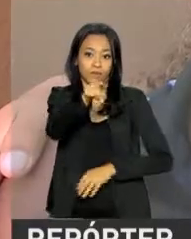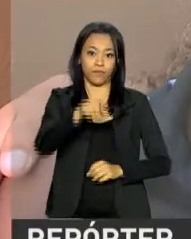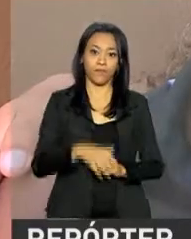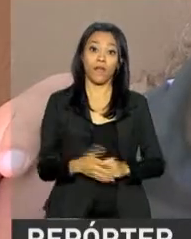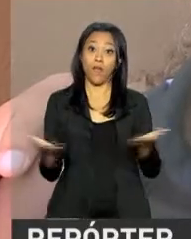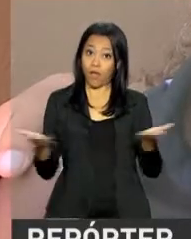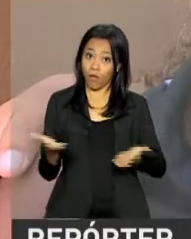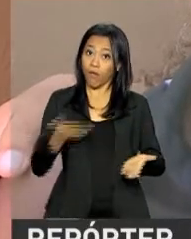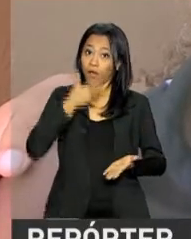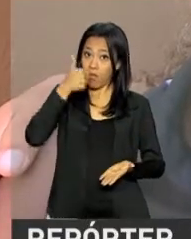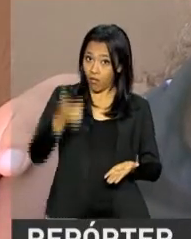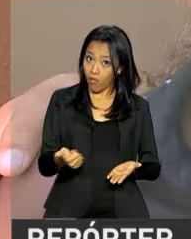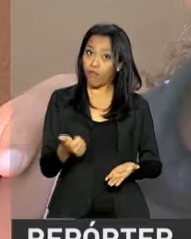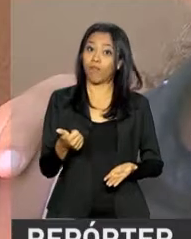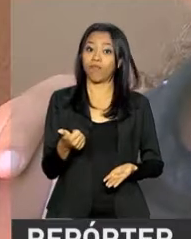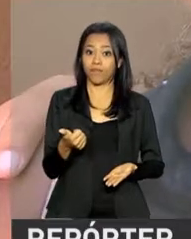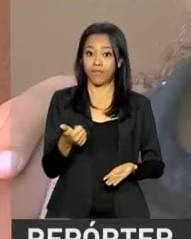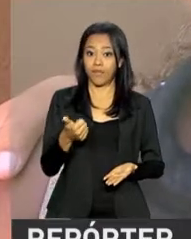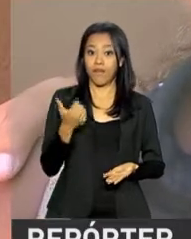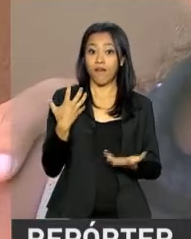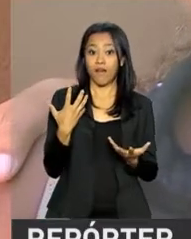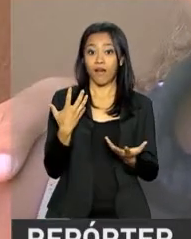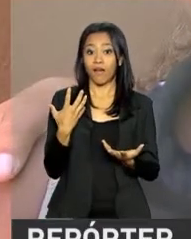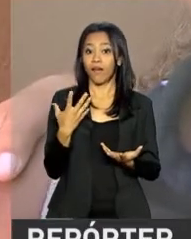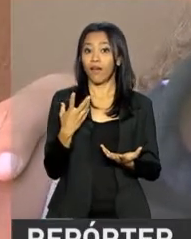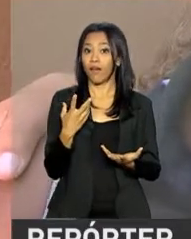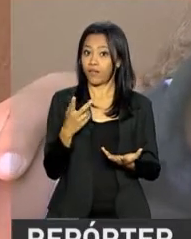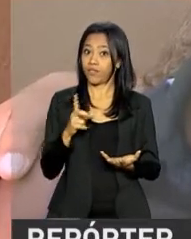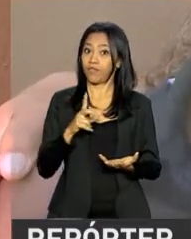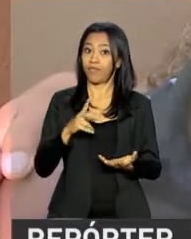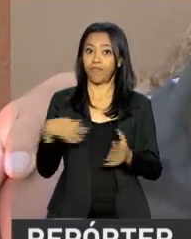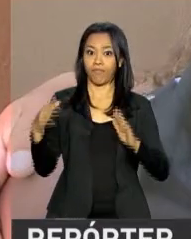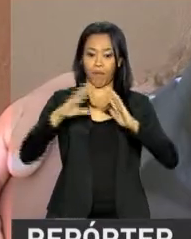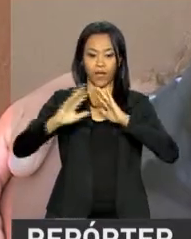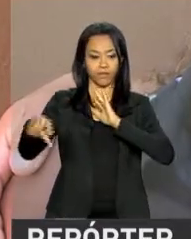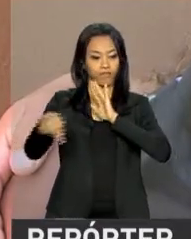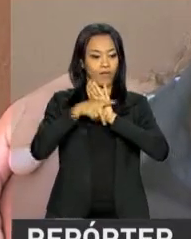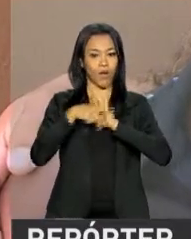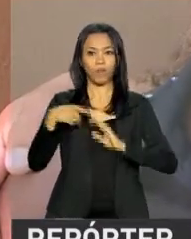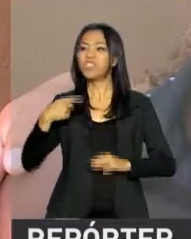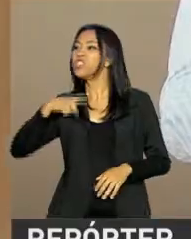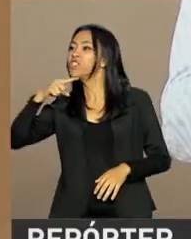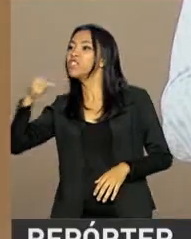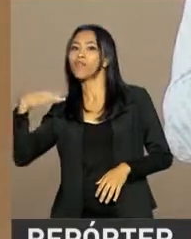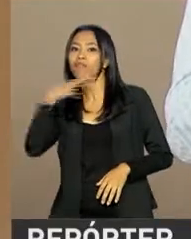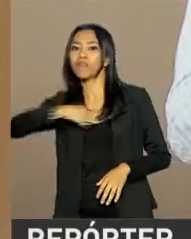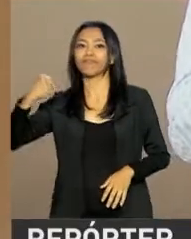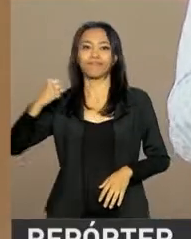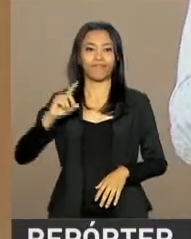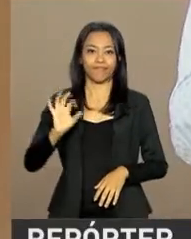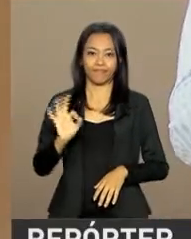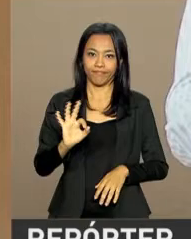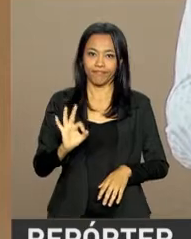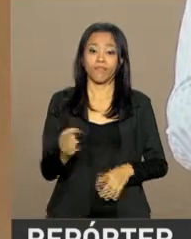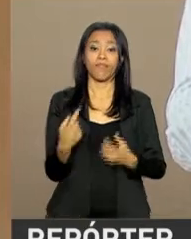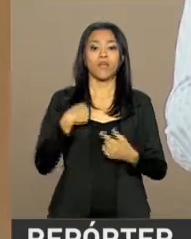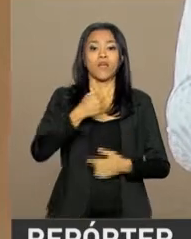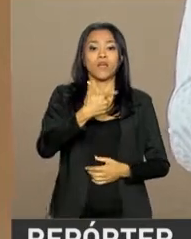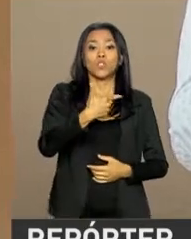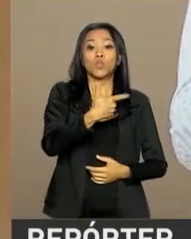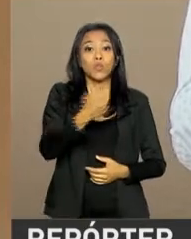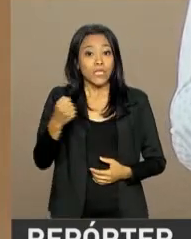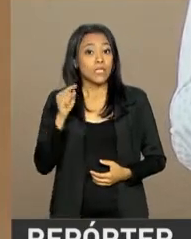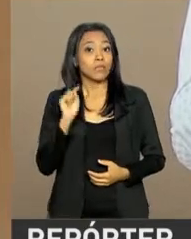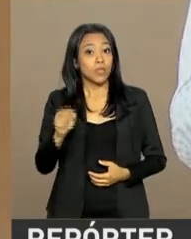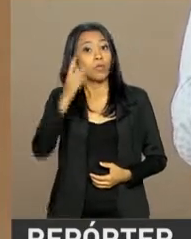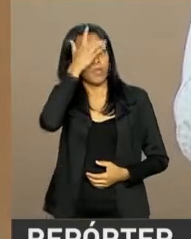garantia melhor que agora a gente vai ter o que comer o que é nosso e ninguém vai tomar da gente cerca de 1200 pessoas foram